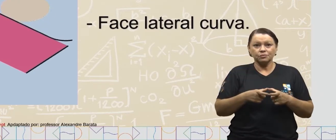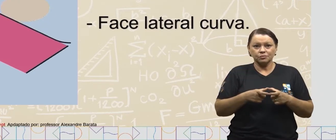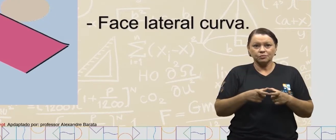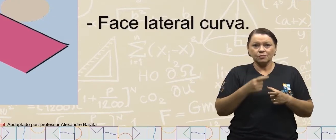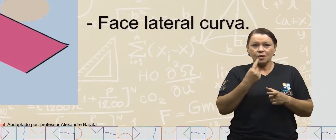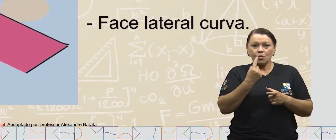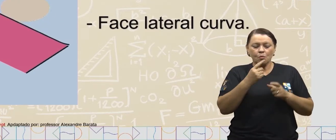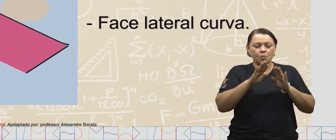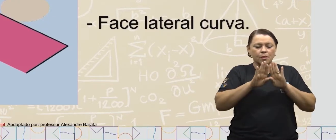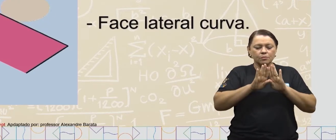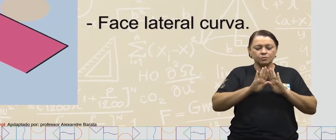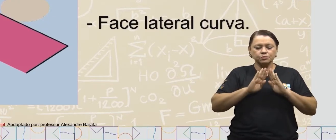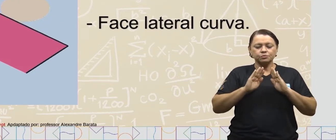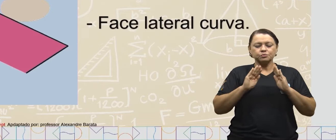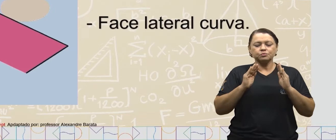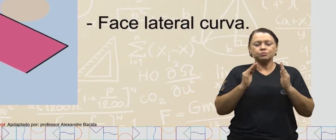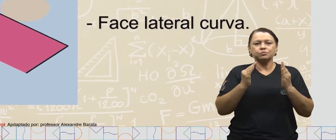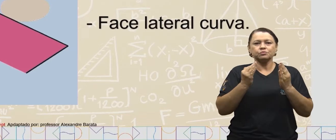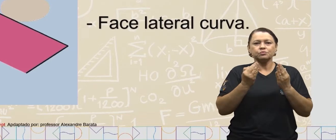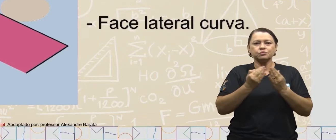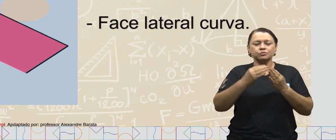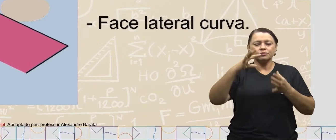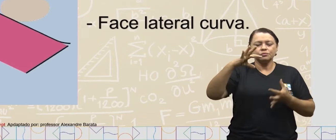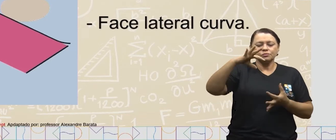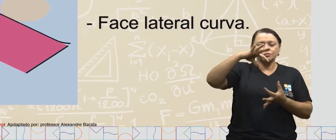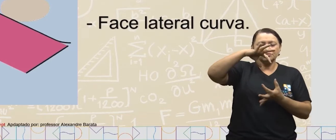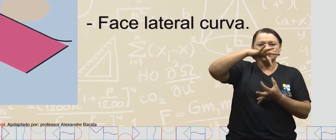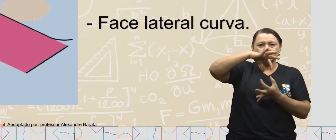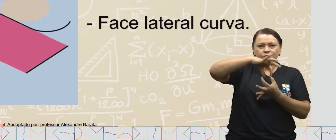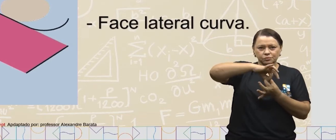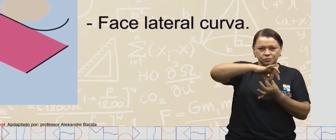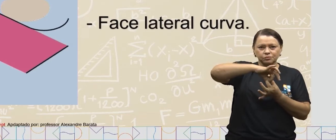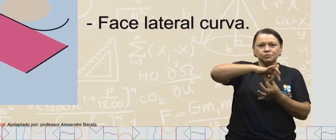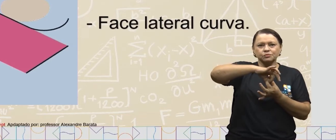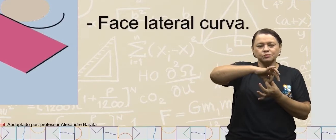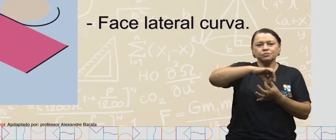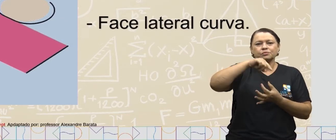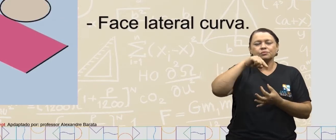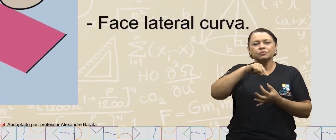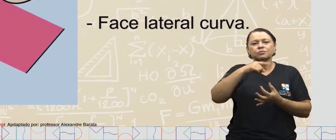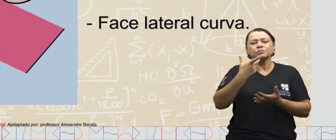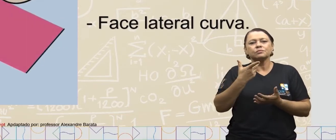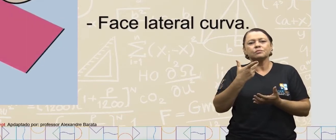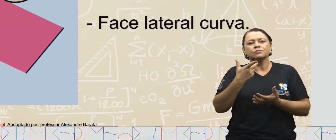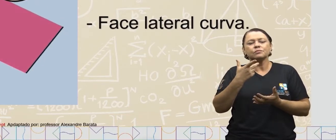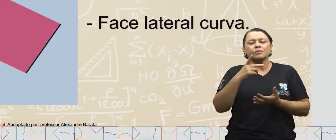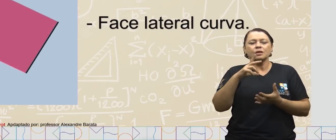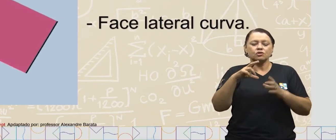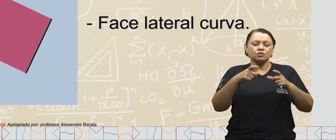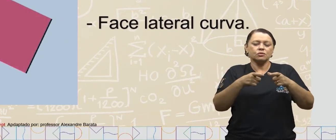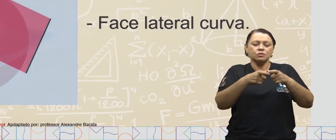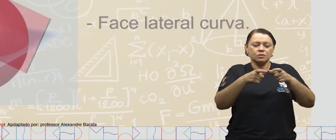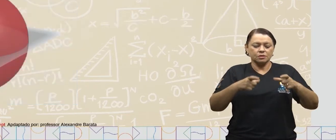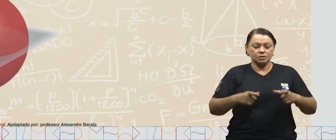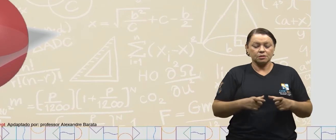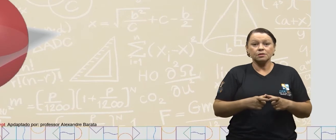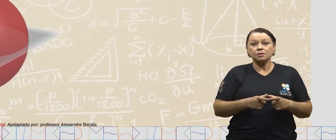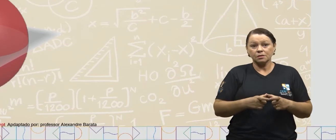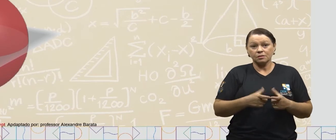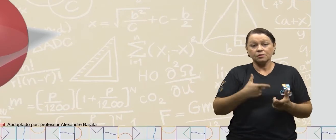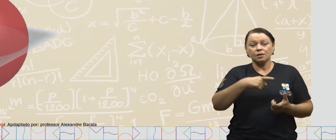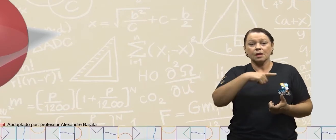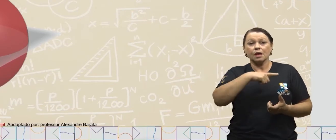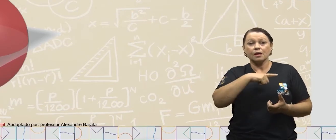face lateral curva que liga essas figuras planas em formato de círculo. E